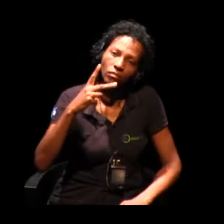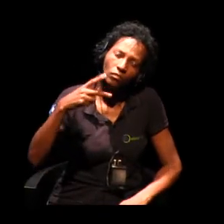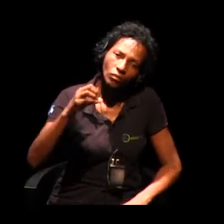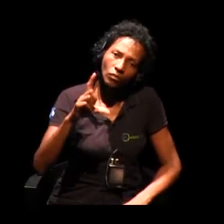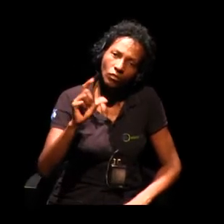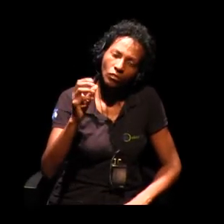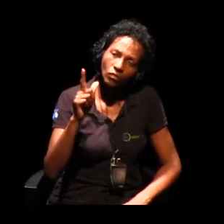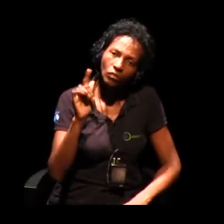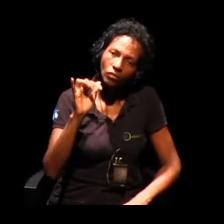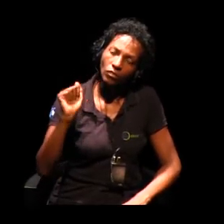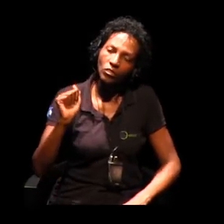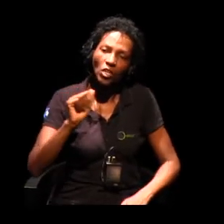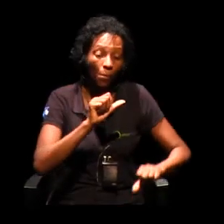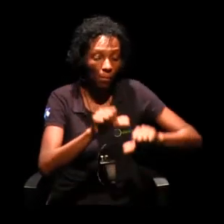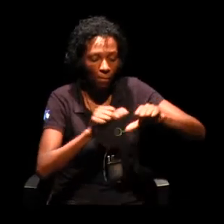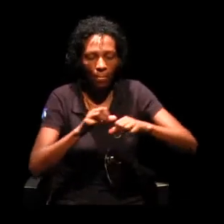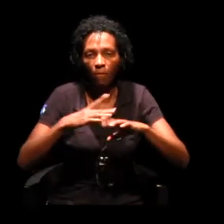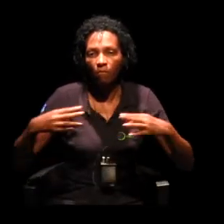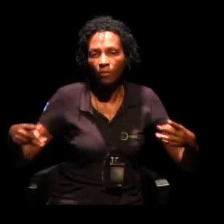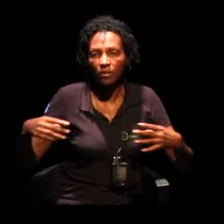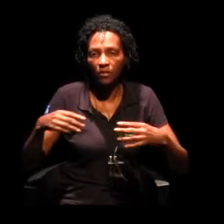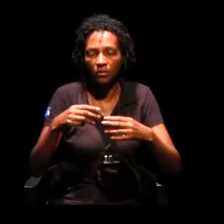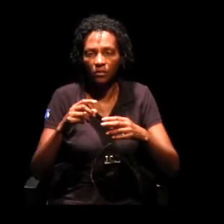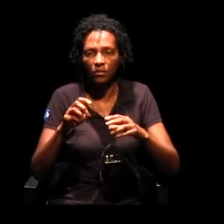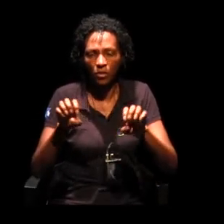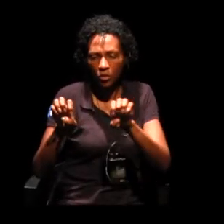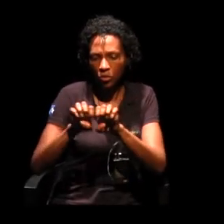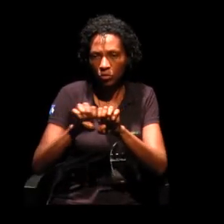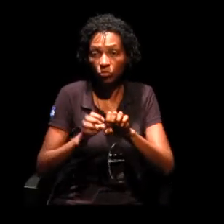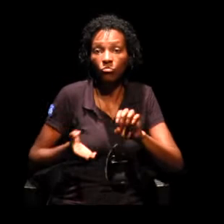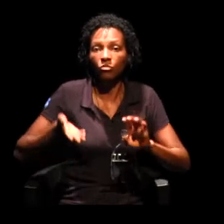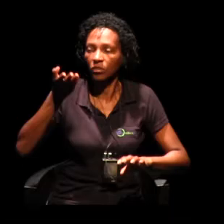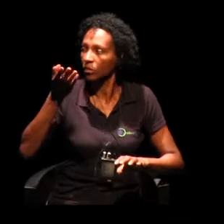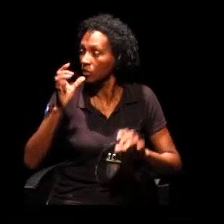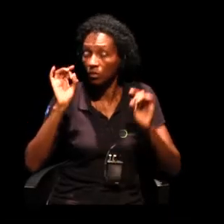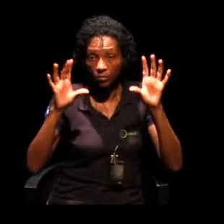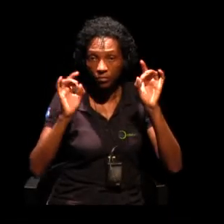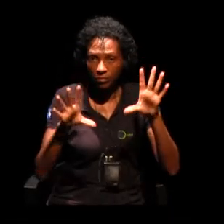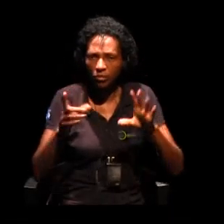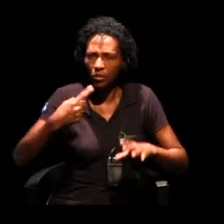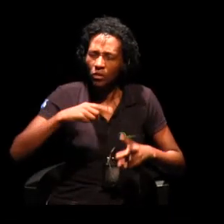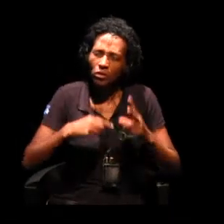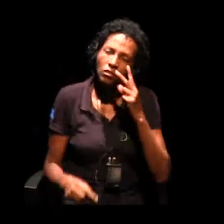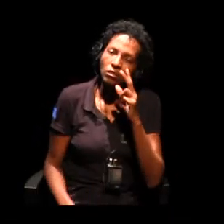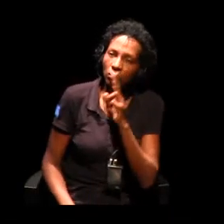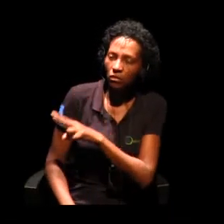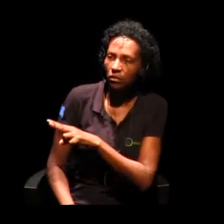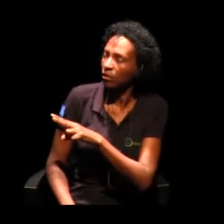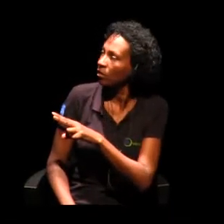tipologias para transformar essas estruturas elevadas. Nós